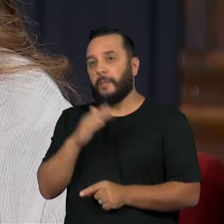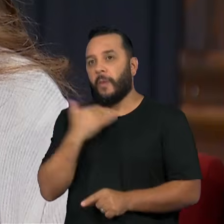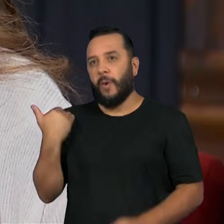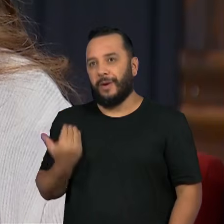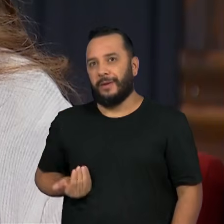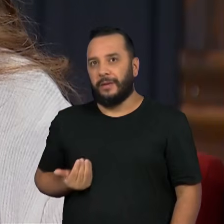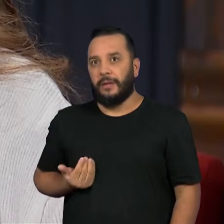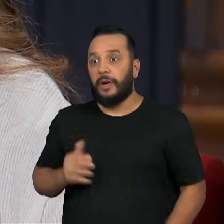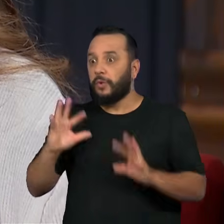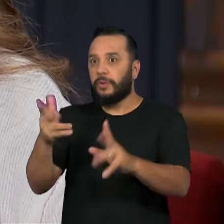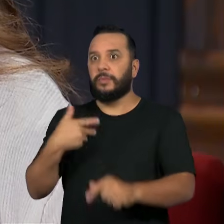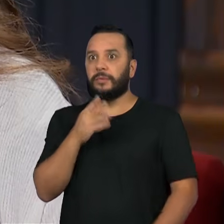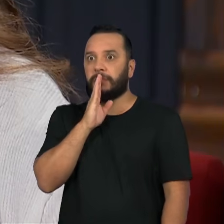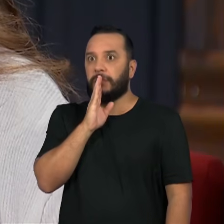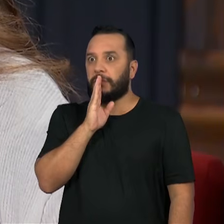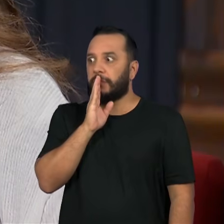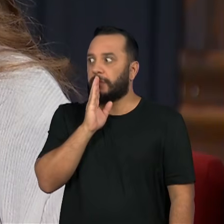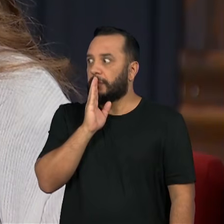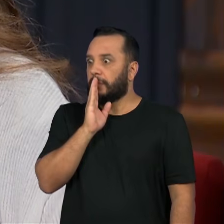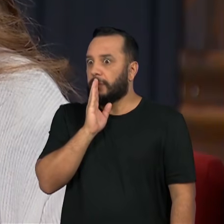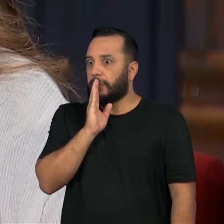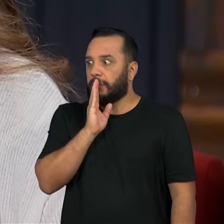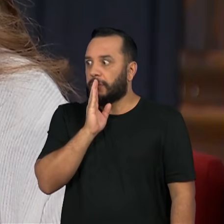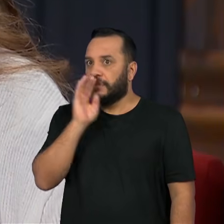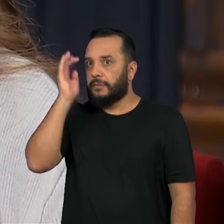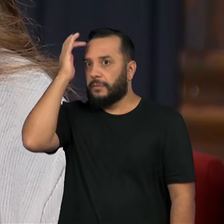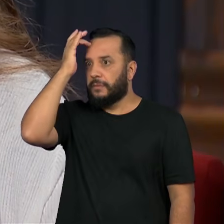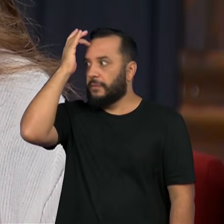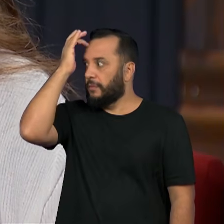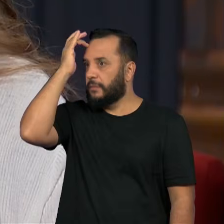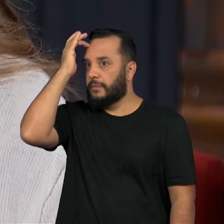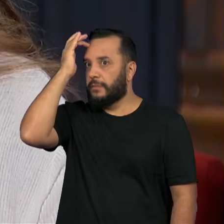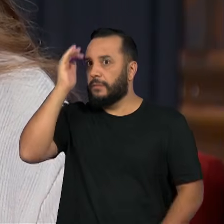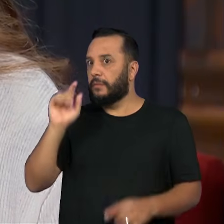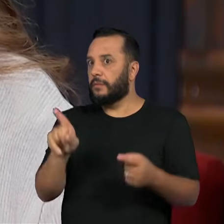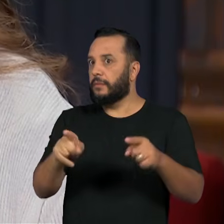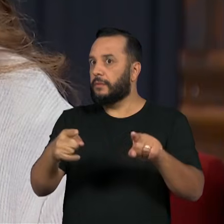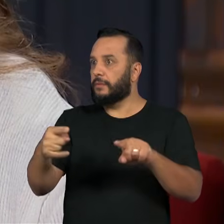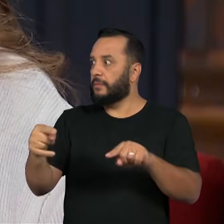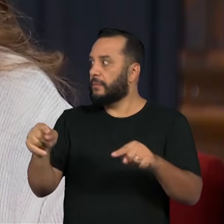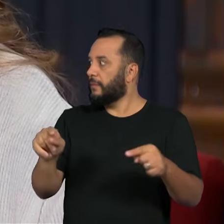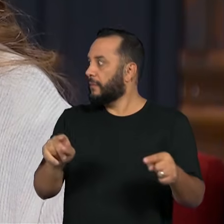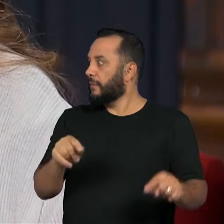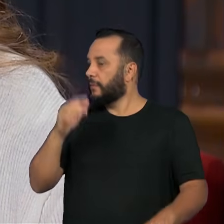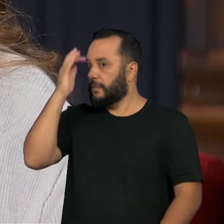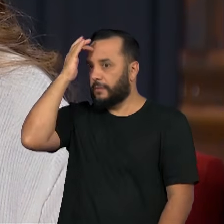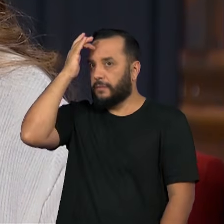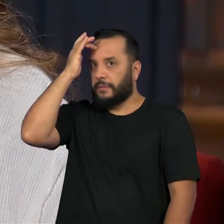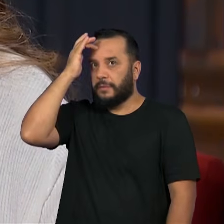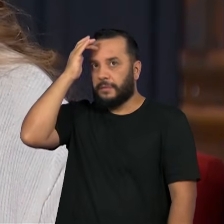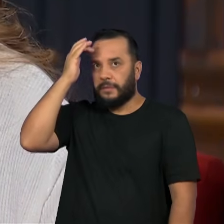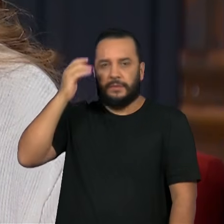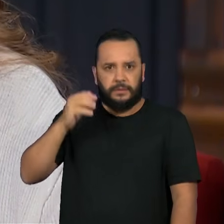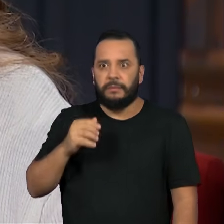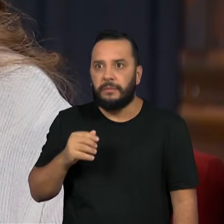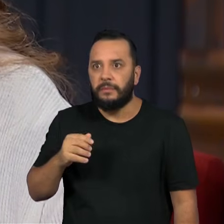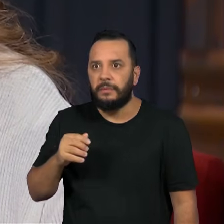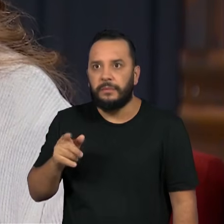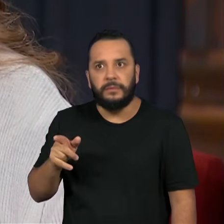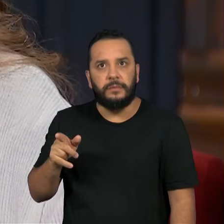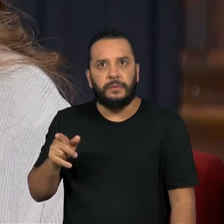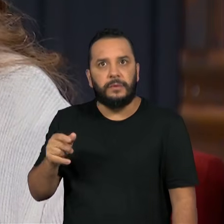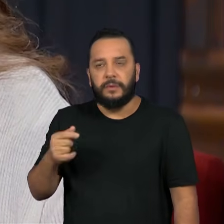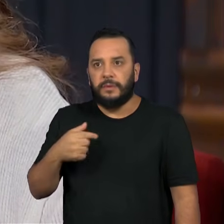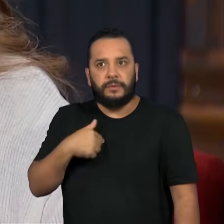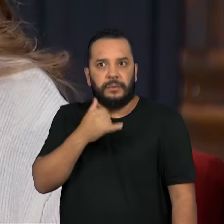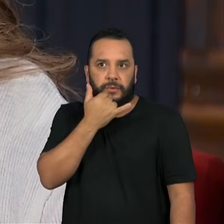um silêncio sepulcral, onde só se ouvia música ambiente, assim. Sabe aquela cara que as pessoas falam assim, você não leu o script?